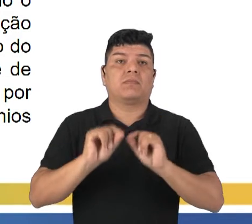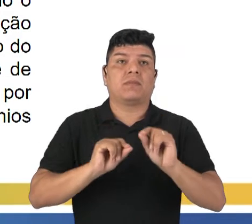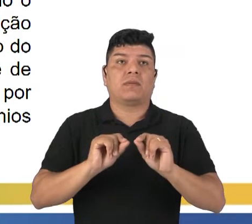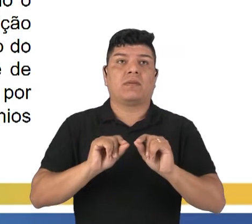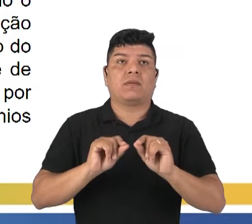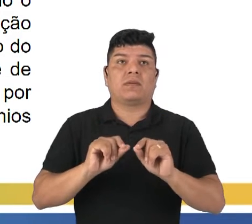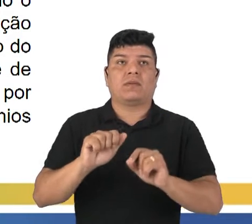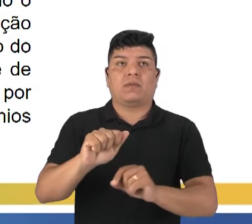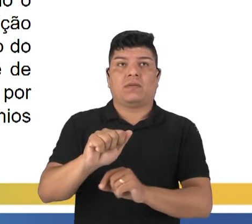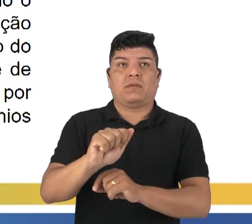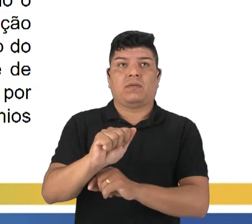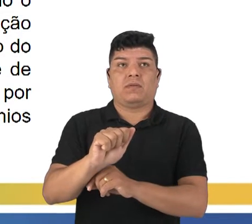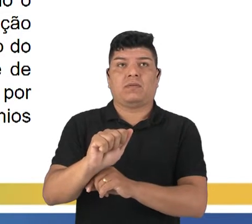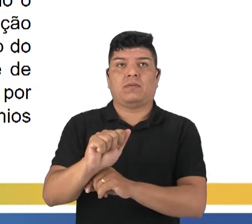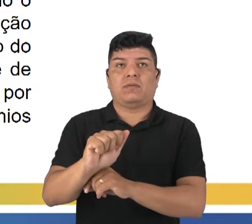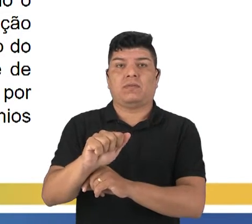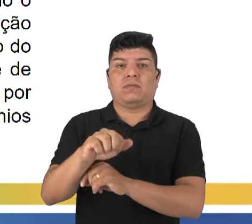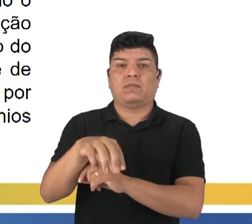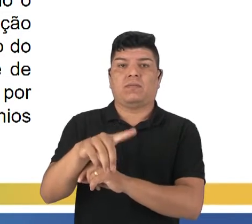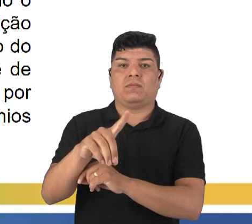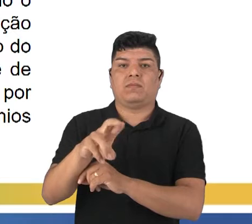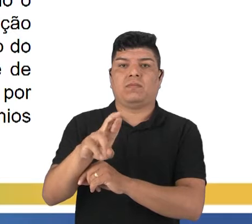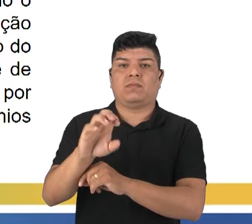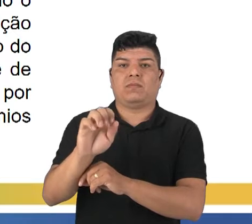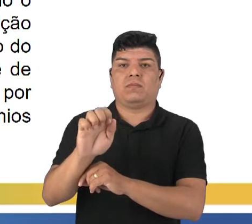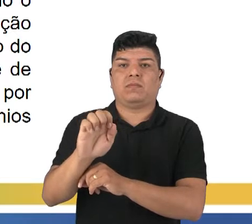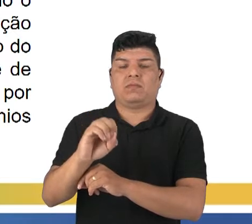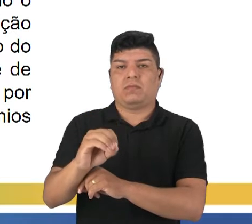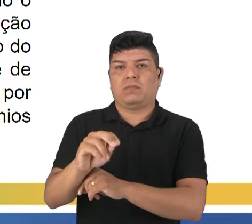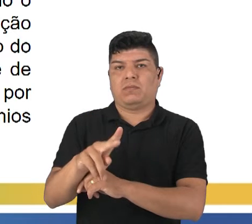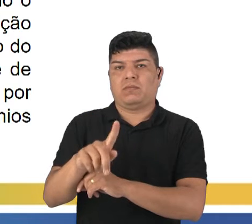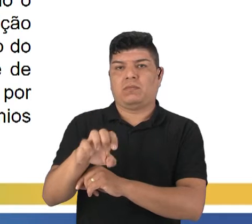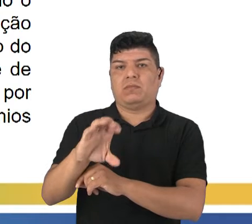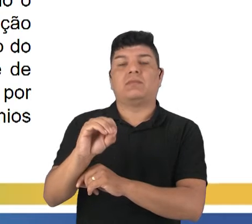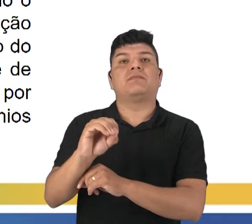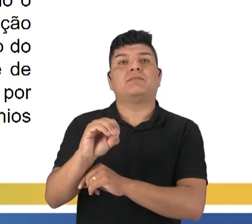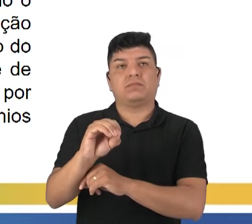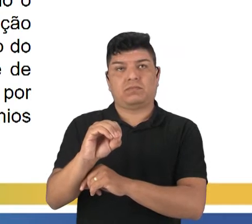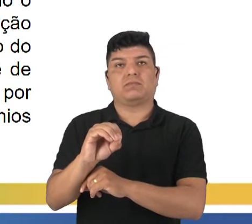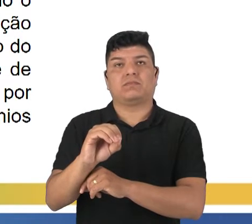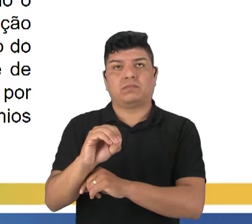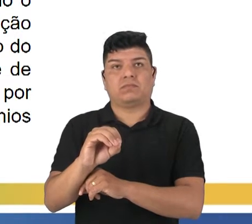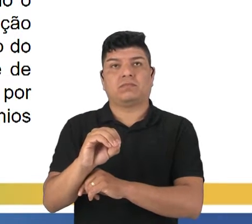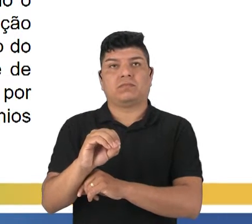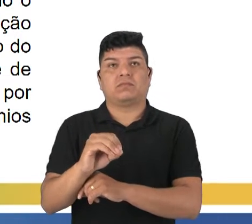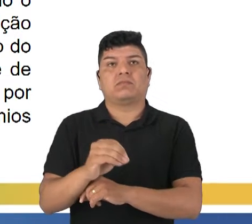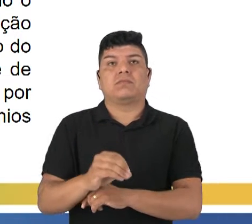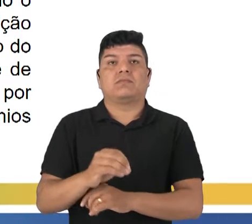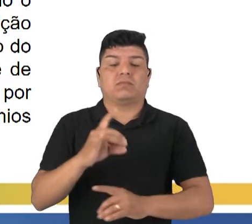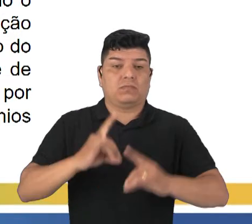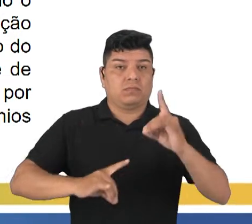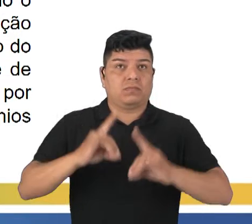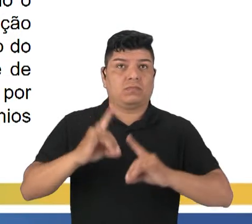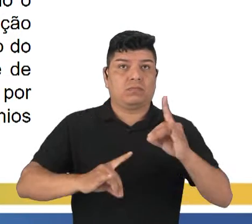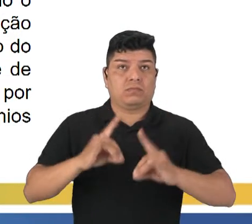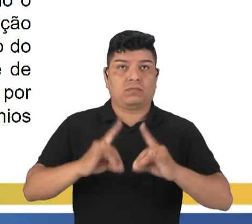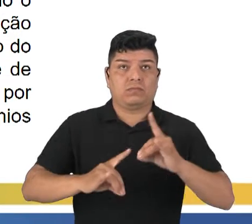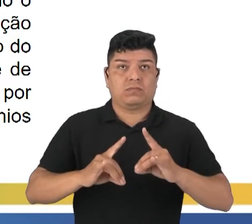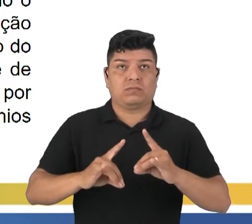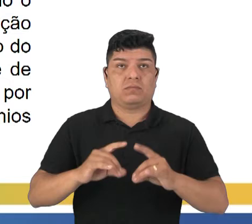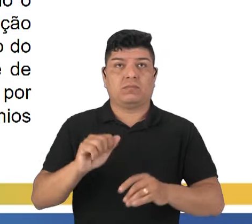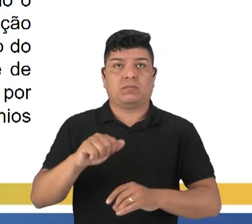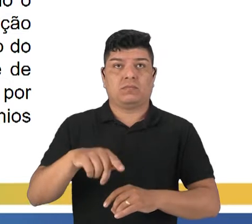de andrógenos, e os femininos de estrógenos. Os hormônios andrógenos, eles